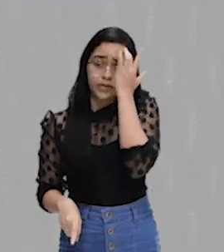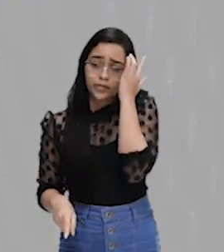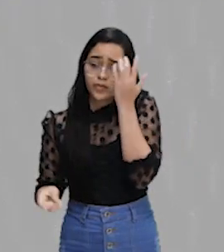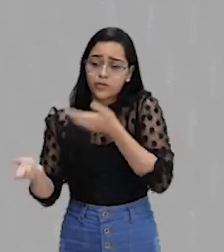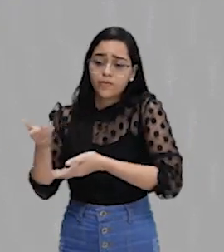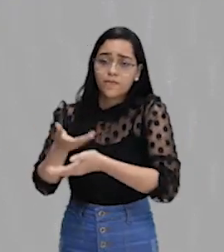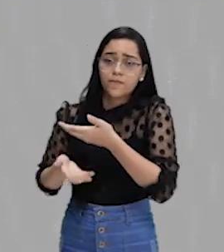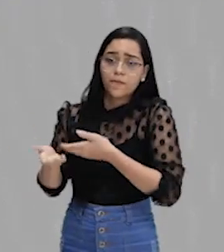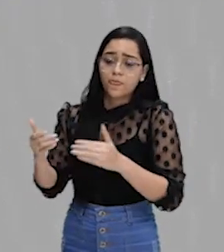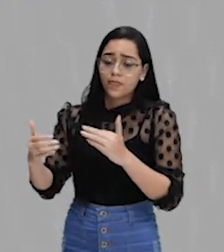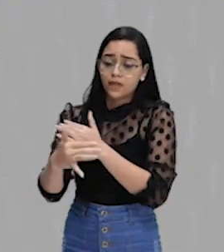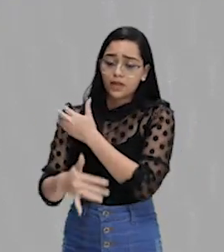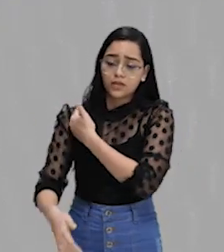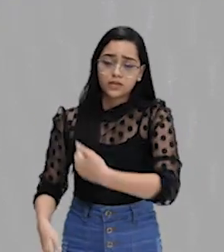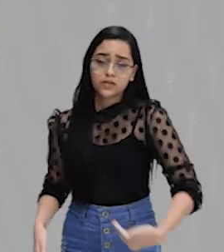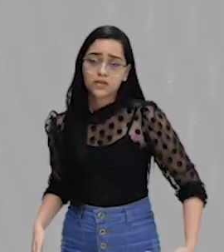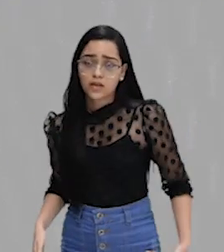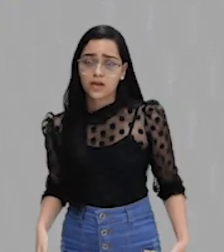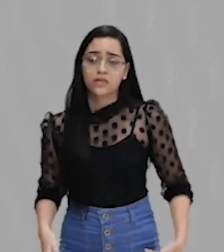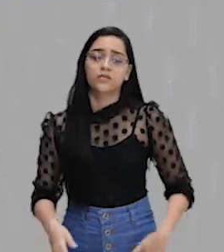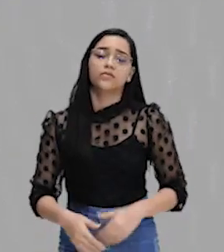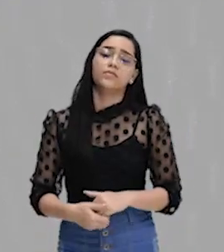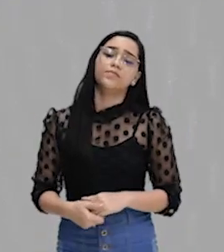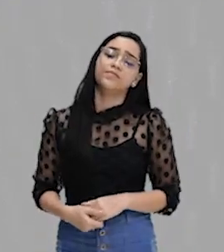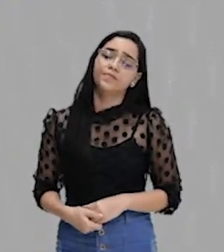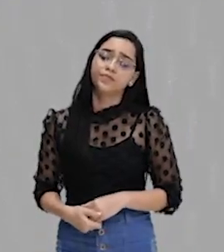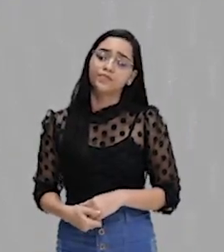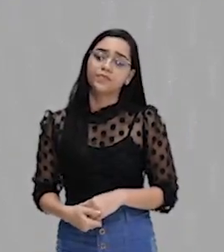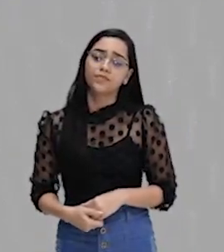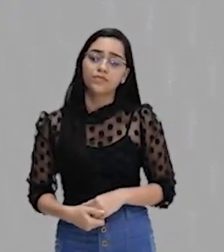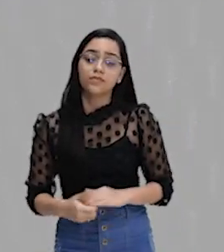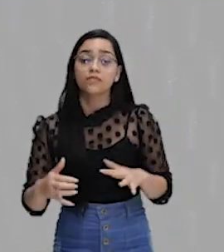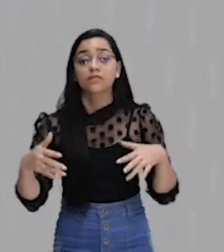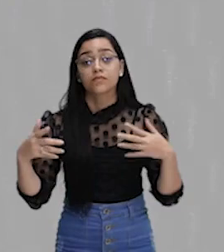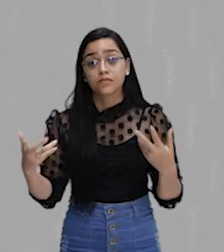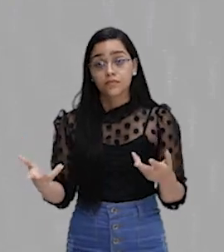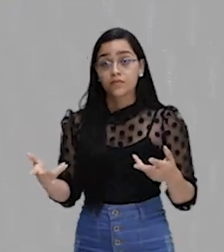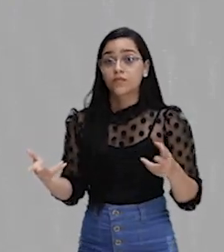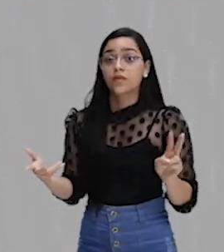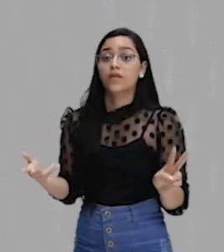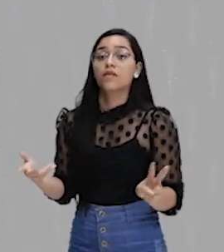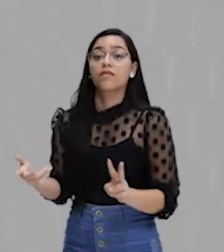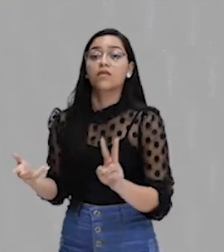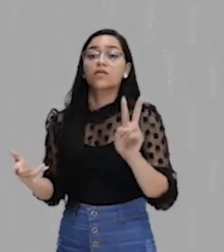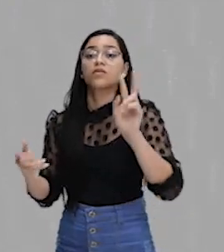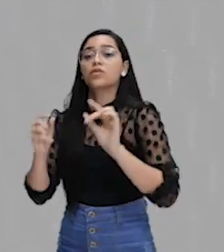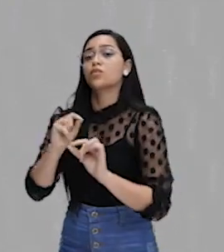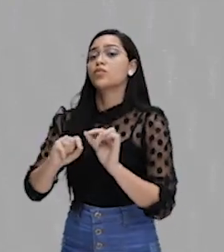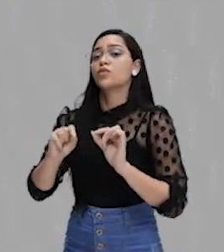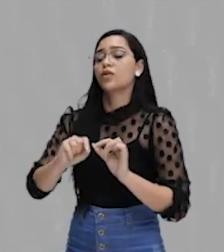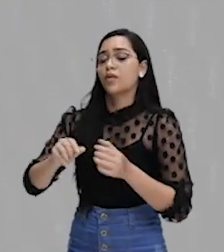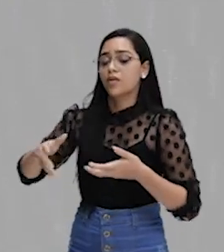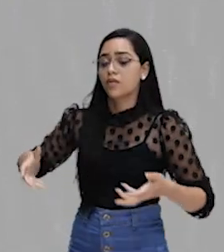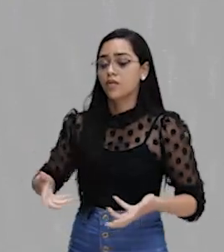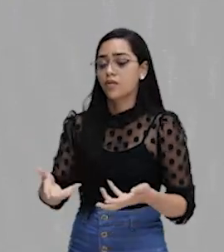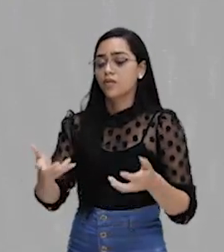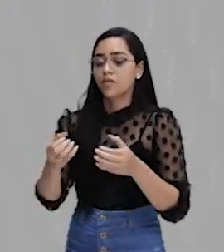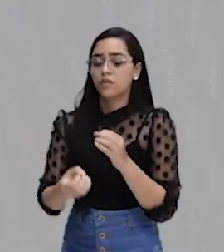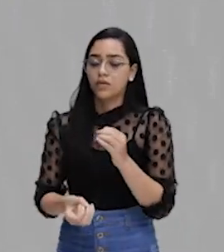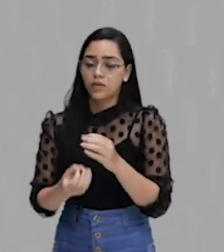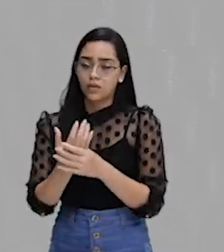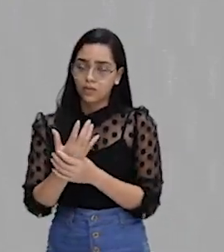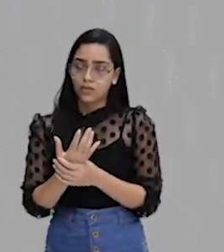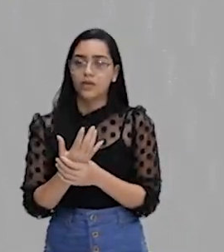dentro dessas cidades-estados da Península Itálica. Então, isso favorece ao surgimento do Renascimento